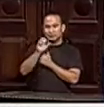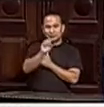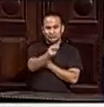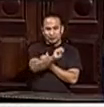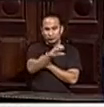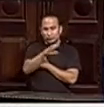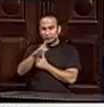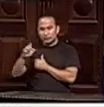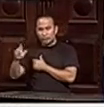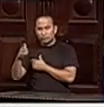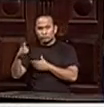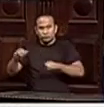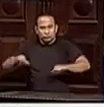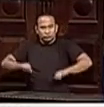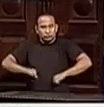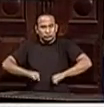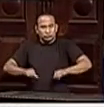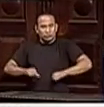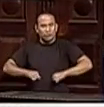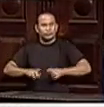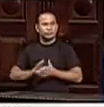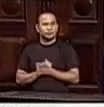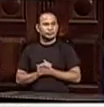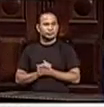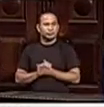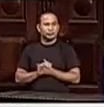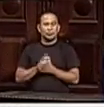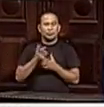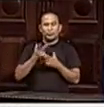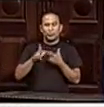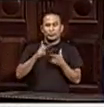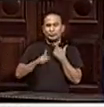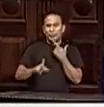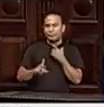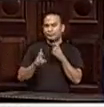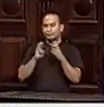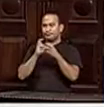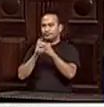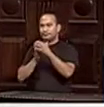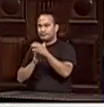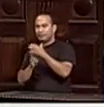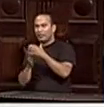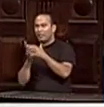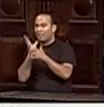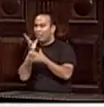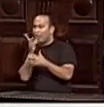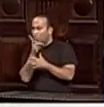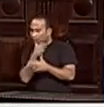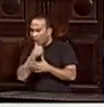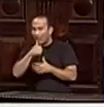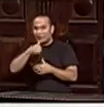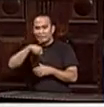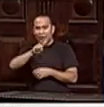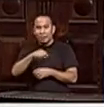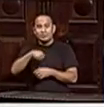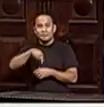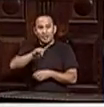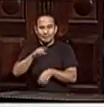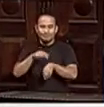a tragédia que é o serviço de barcas, a tragédia da expansão do metrô, que demora para sair, quando sai